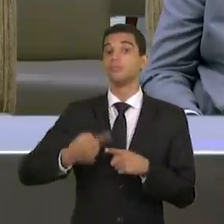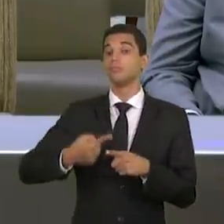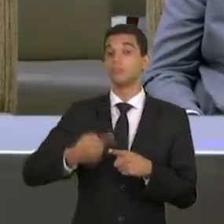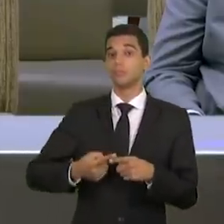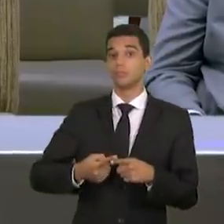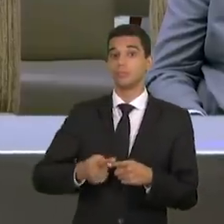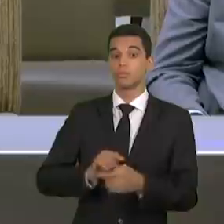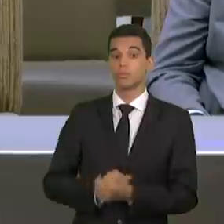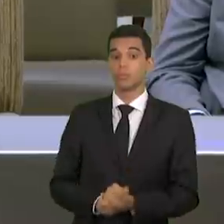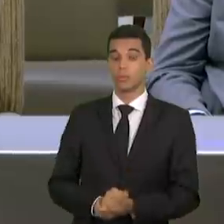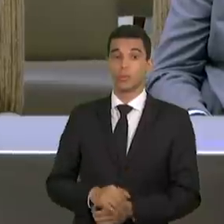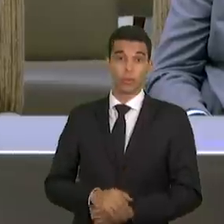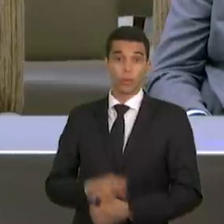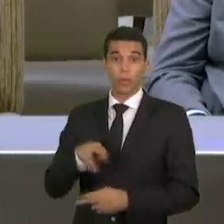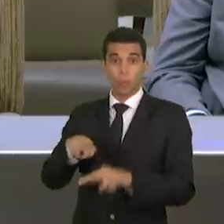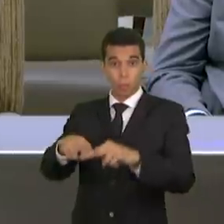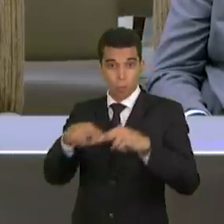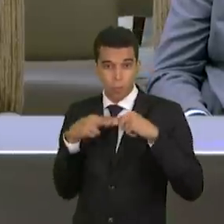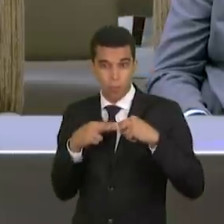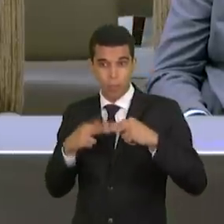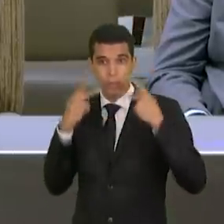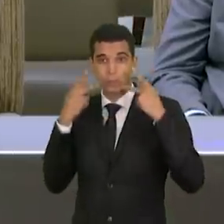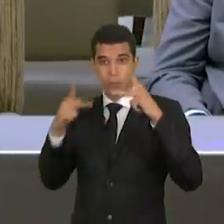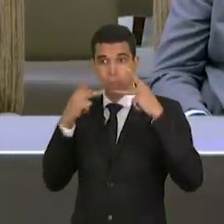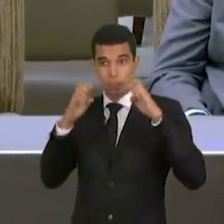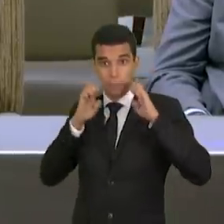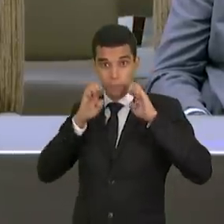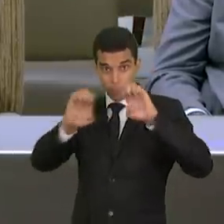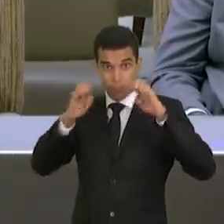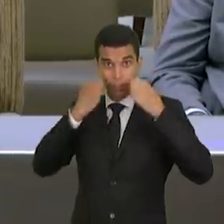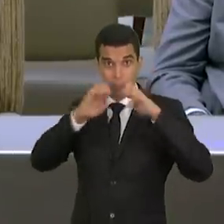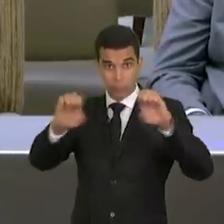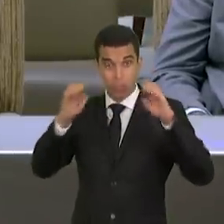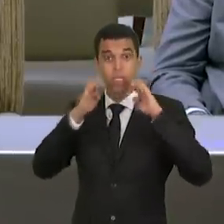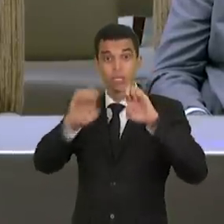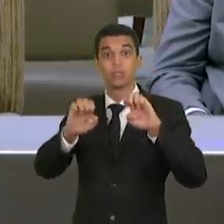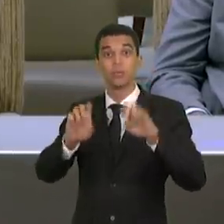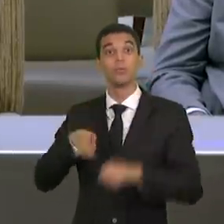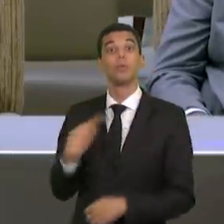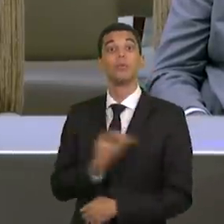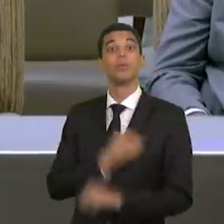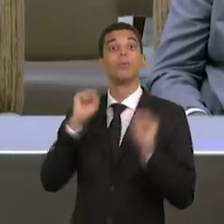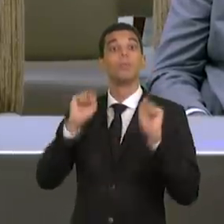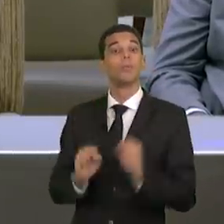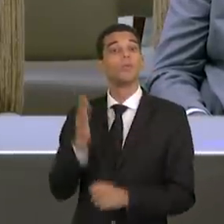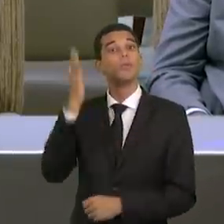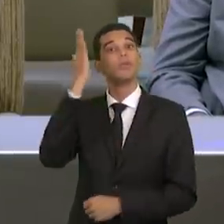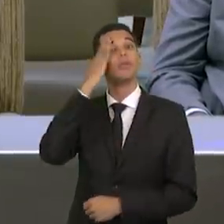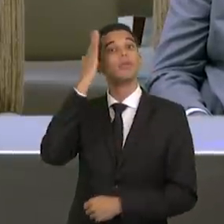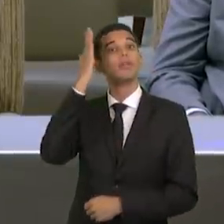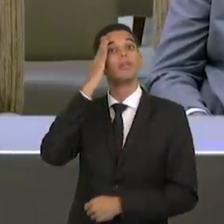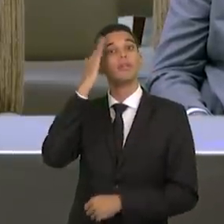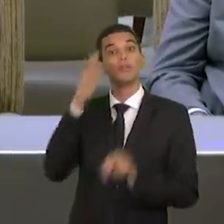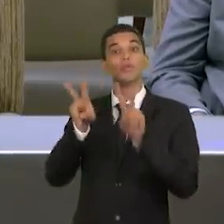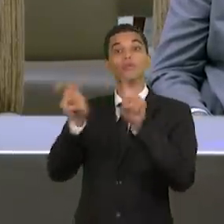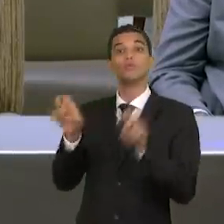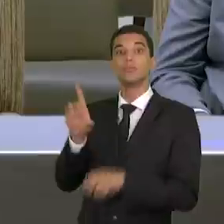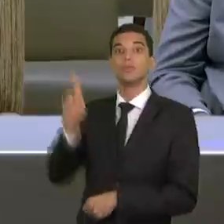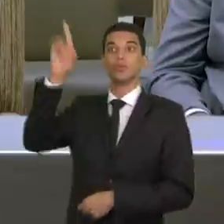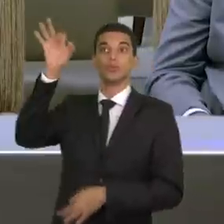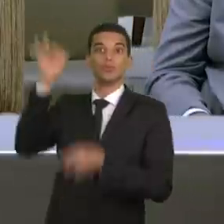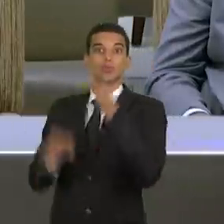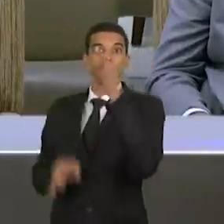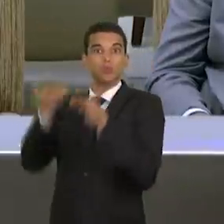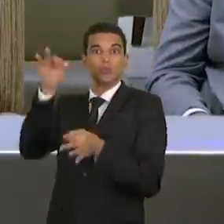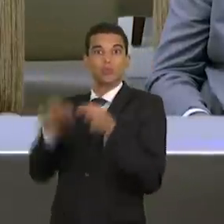irmãos, no evangelho, nele, no evangelho, se descobre o quê, queridos? De